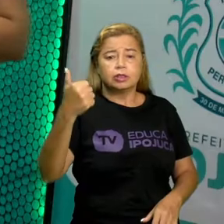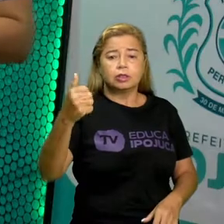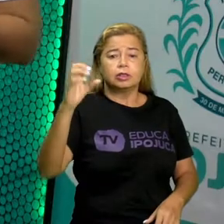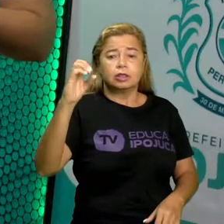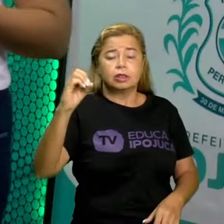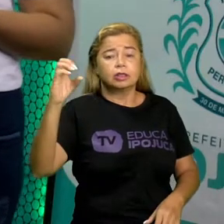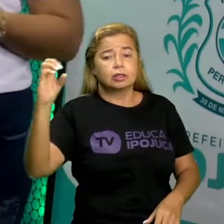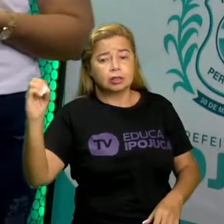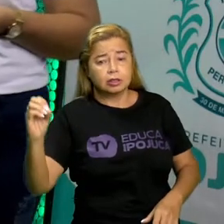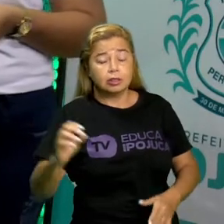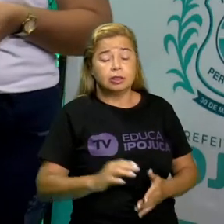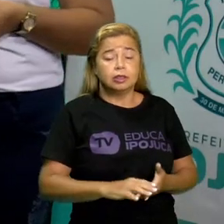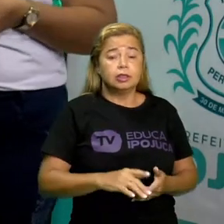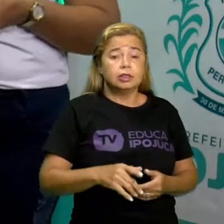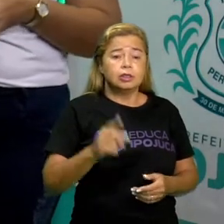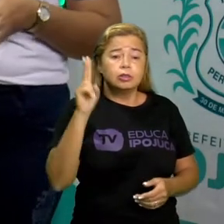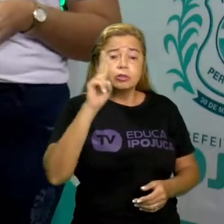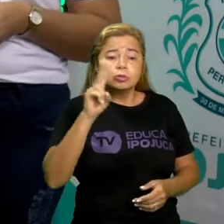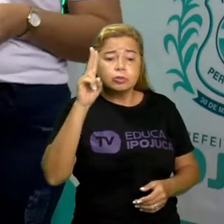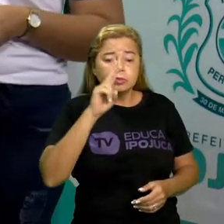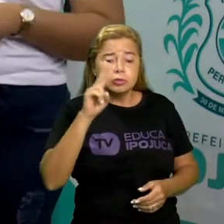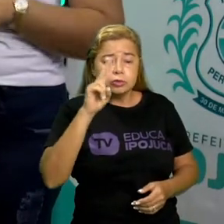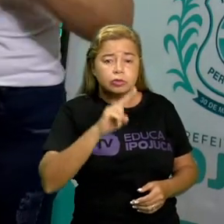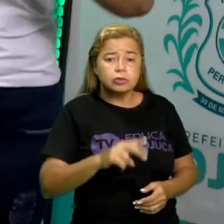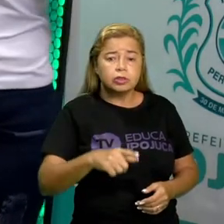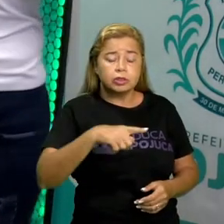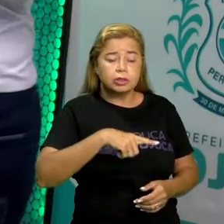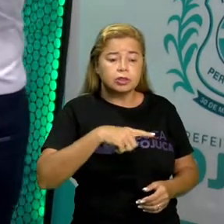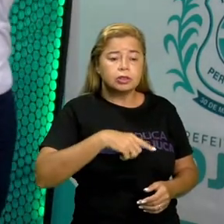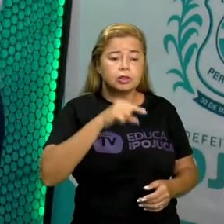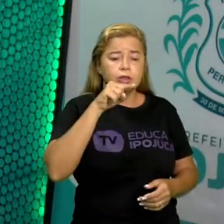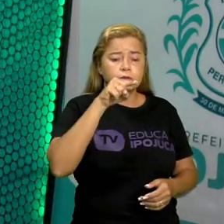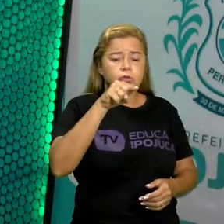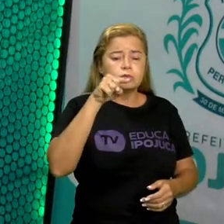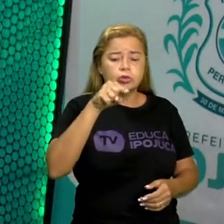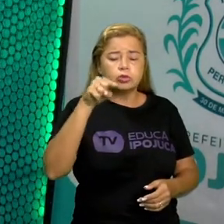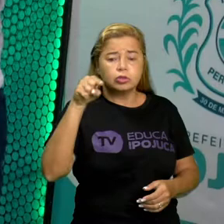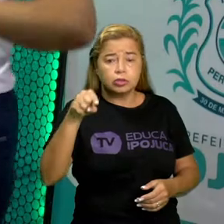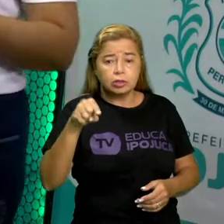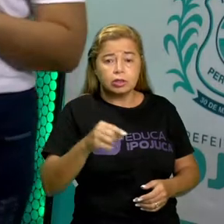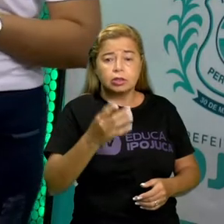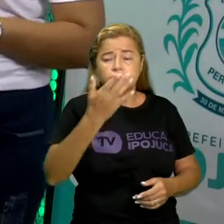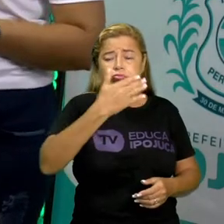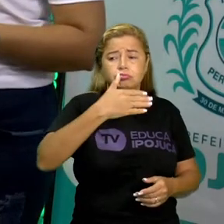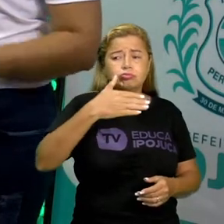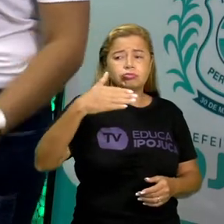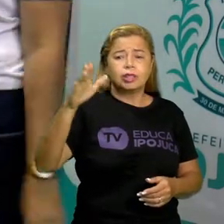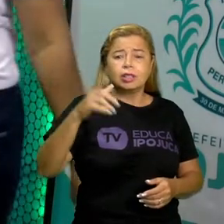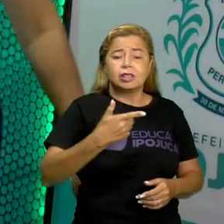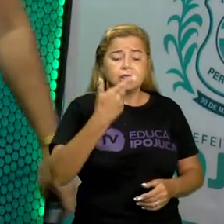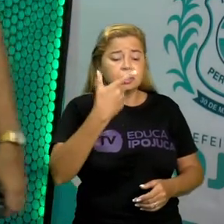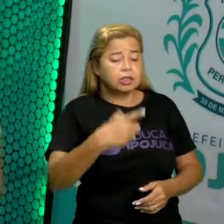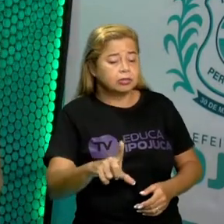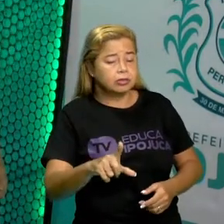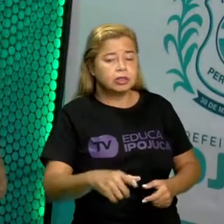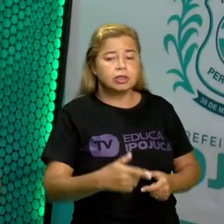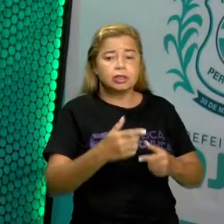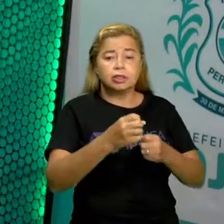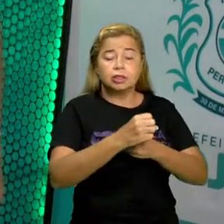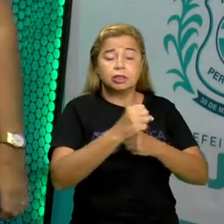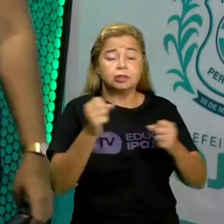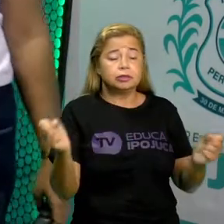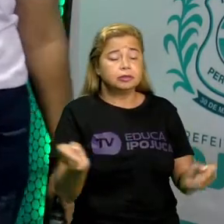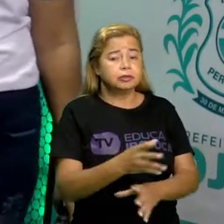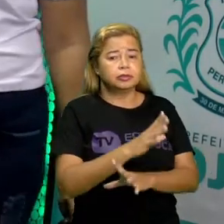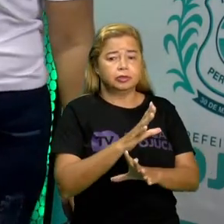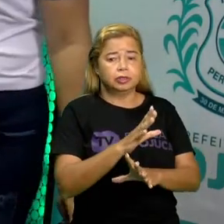três pontinhos, que é essa reticência, a gente vai entender que é infinito, tá bom? O número natural, ele